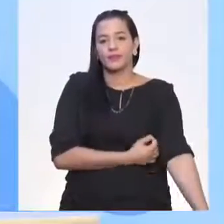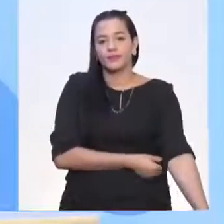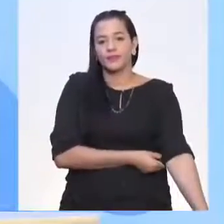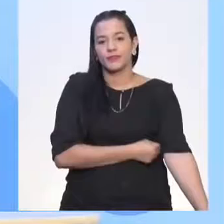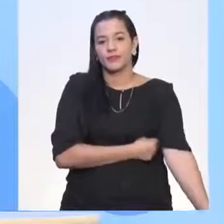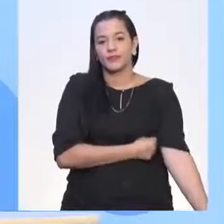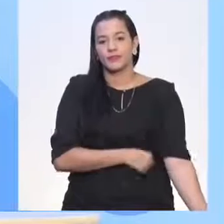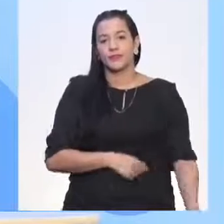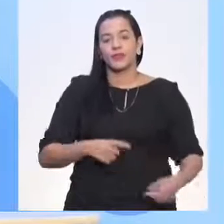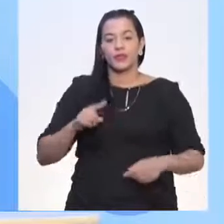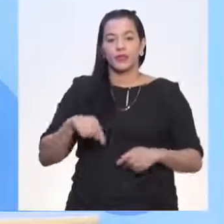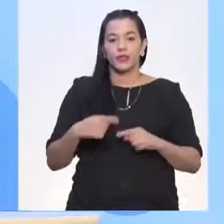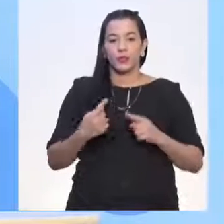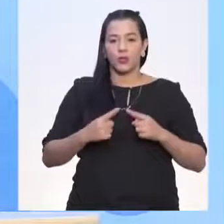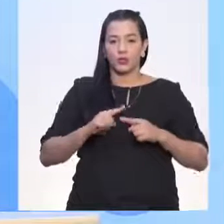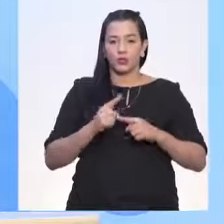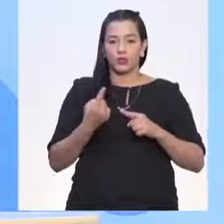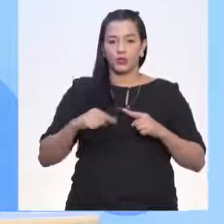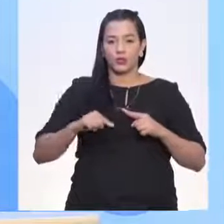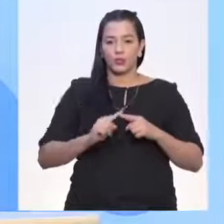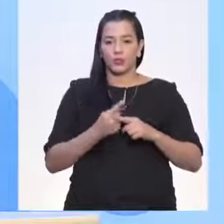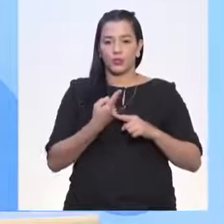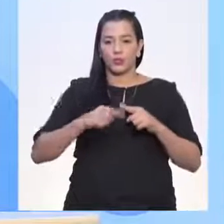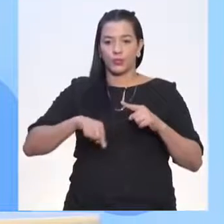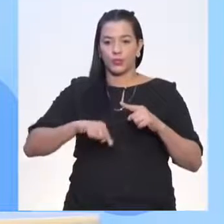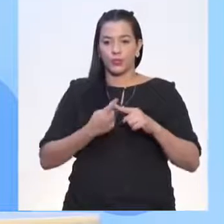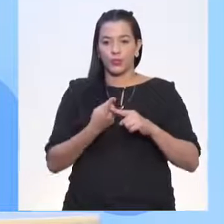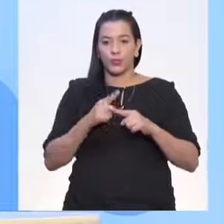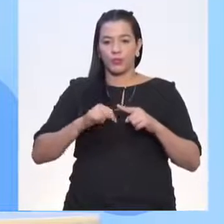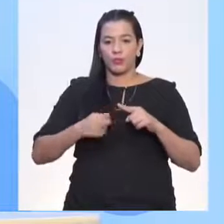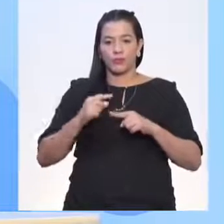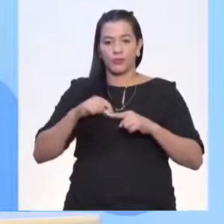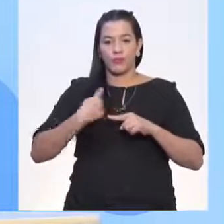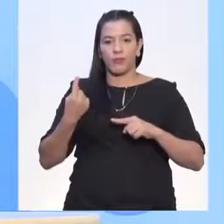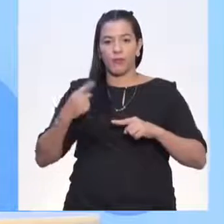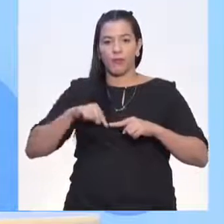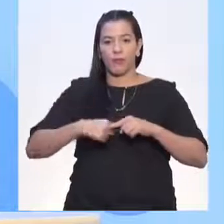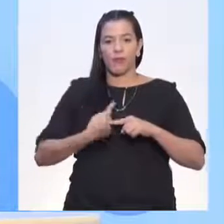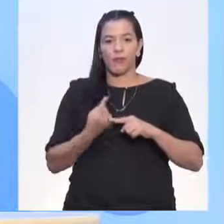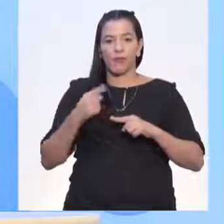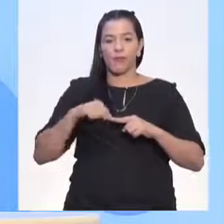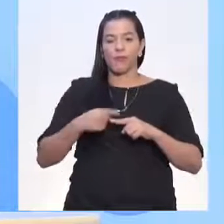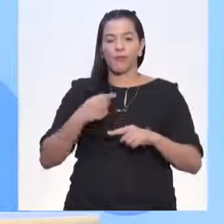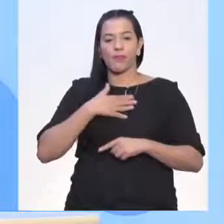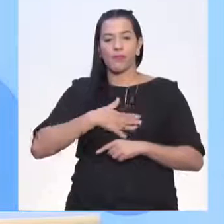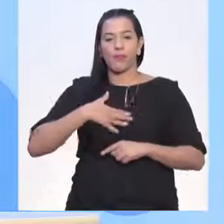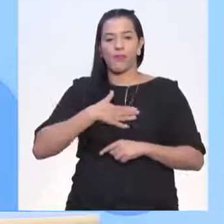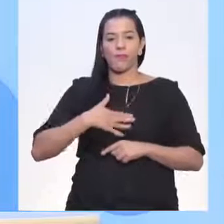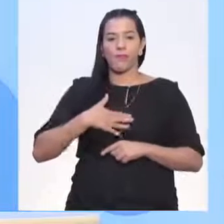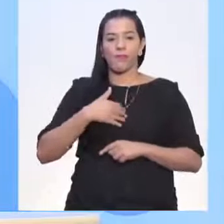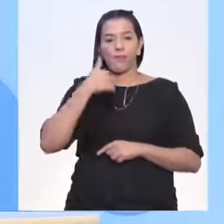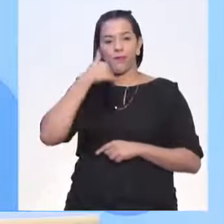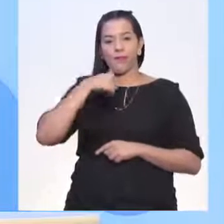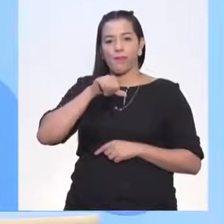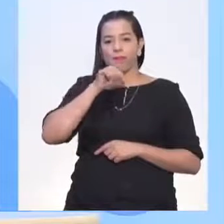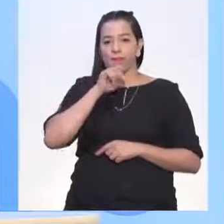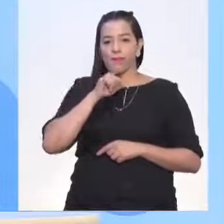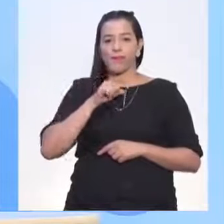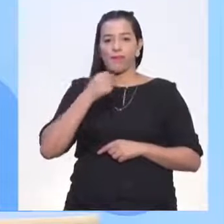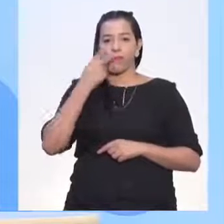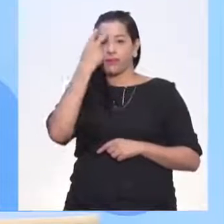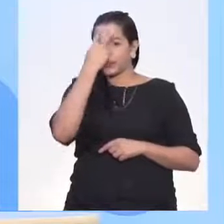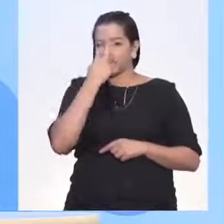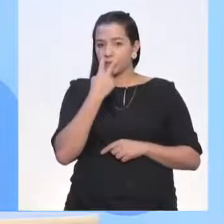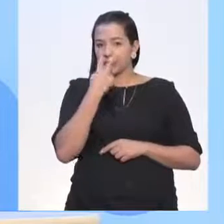usa duas, que não tem essa pontinha. E eu sei Você vai disso, só puxando, né? eu gosto de falar isso com certo orgulho porque a minha mãe, né, ela perdeu a visão